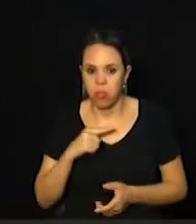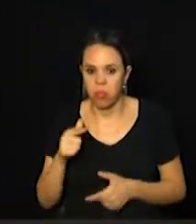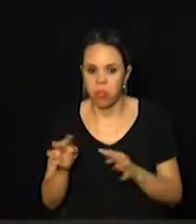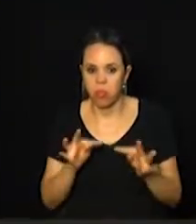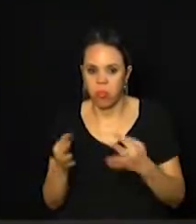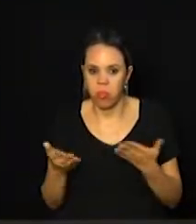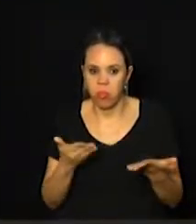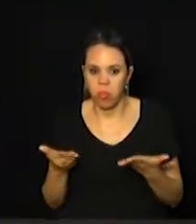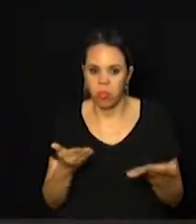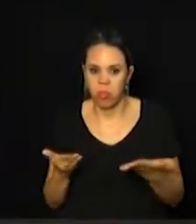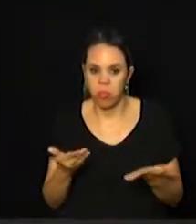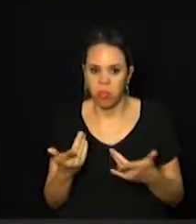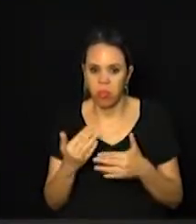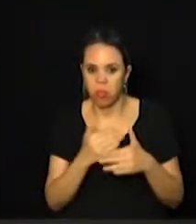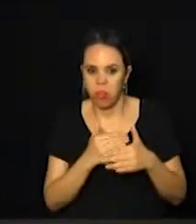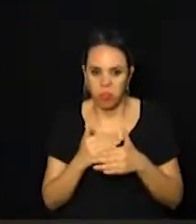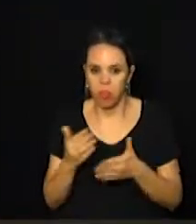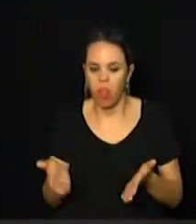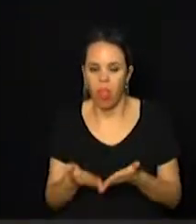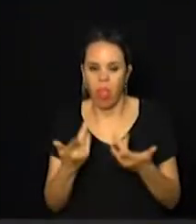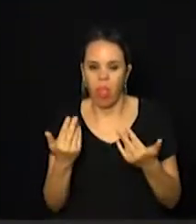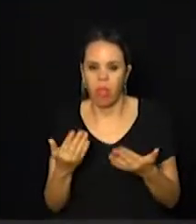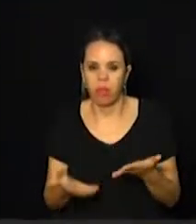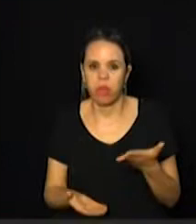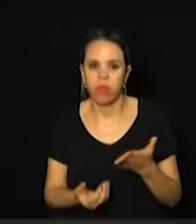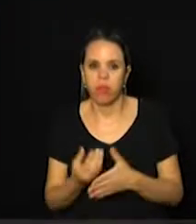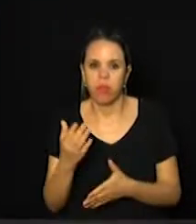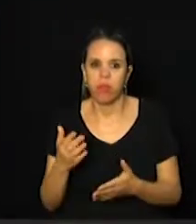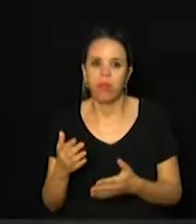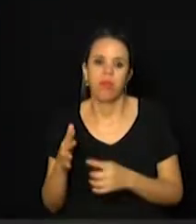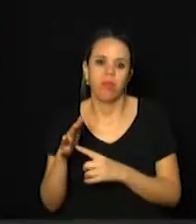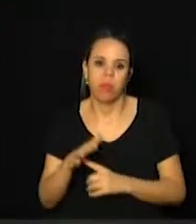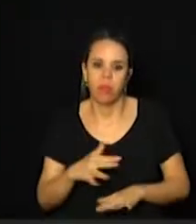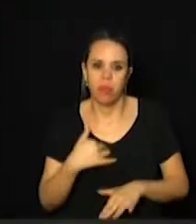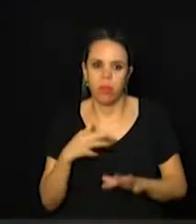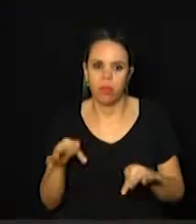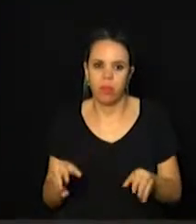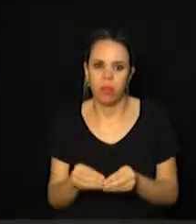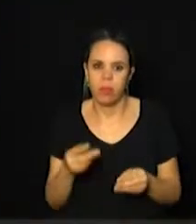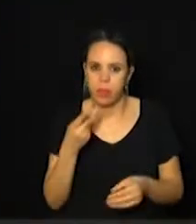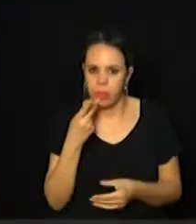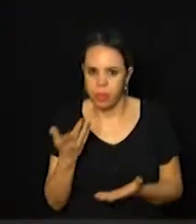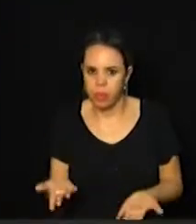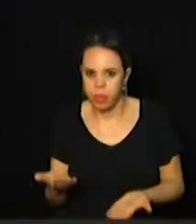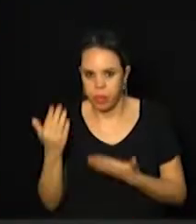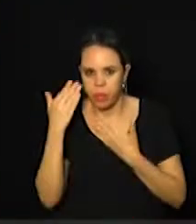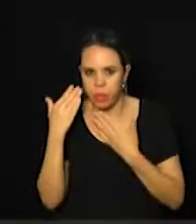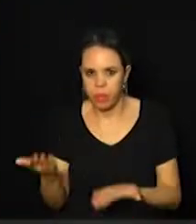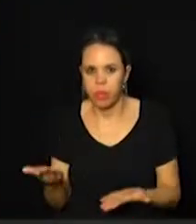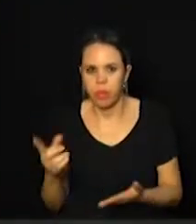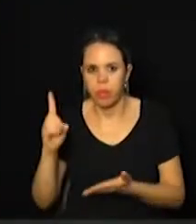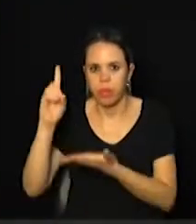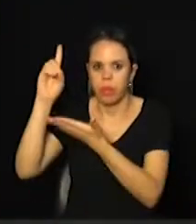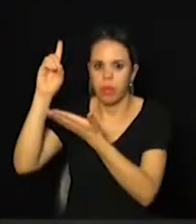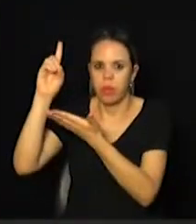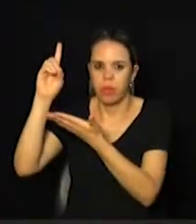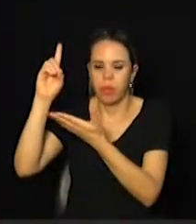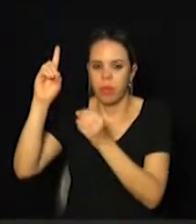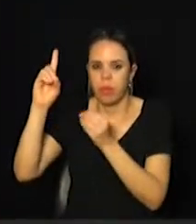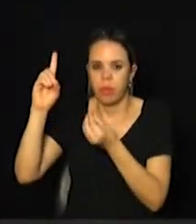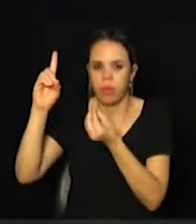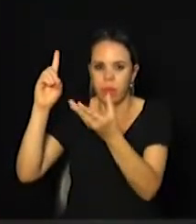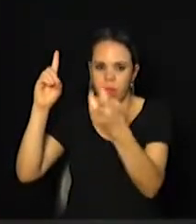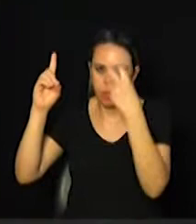tratar realmente os iguais com desiguais dessa maneira então assim eu terminar minha fala E agradecendo a Deus que dê